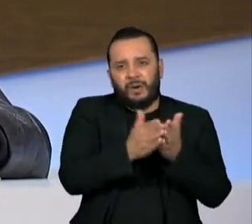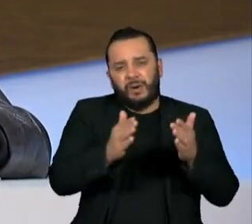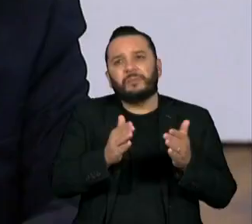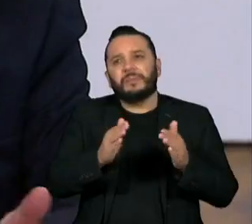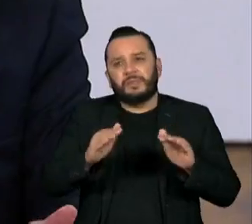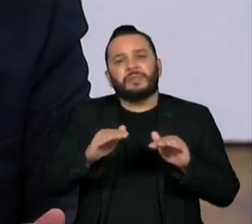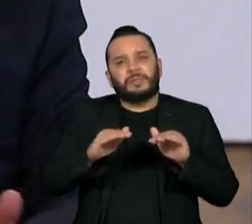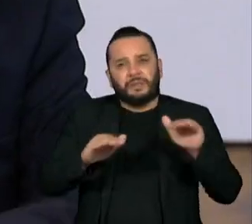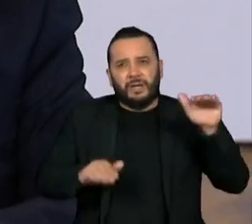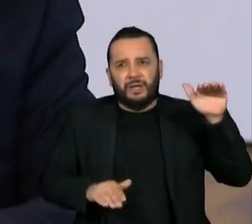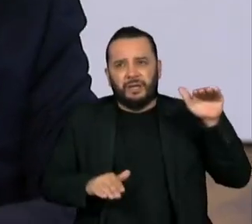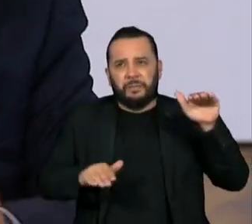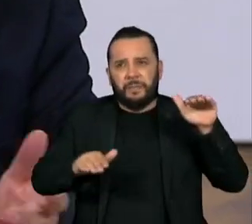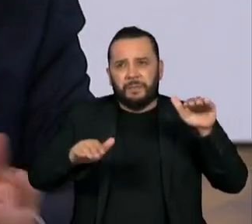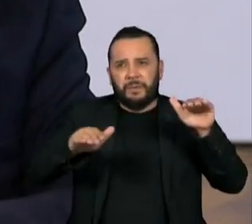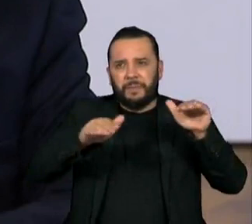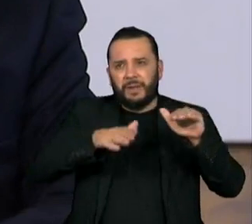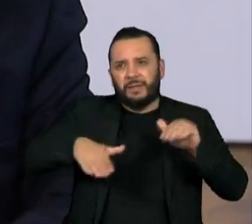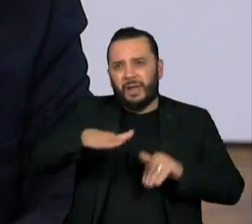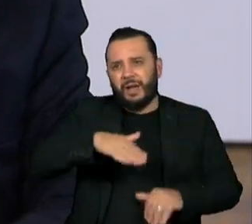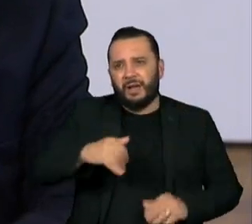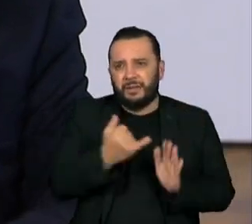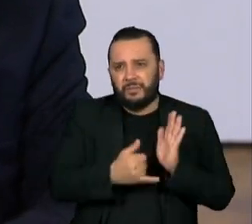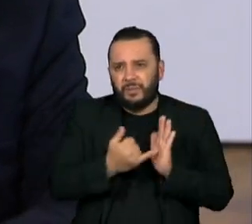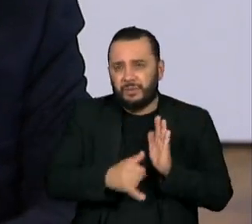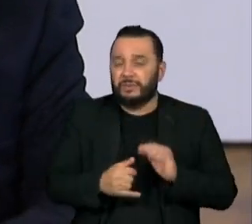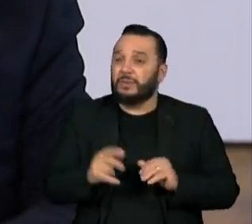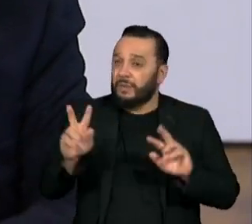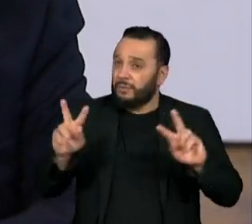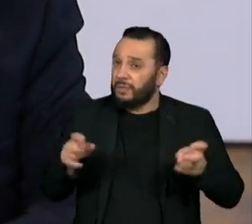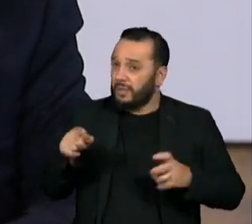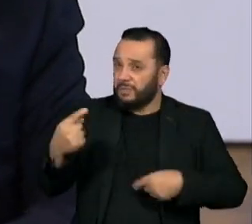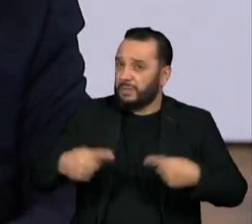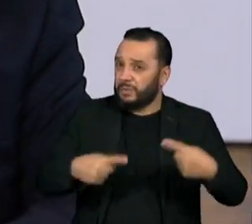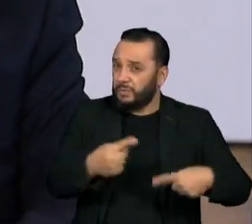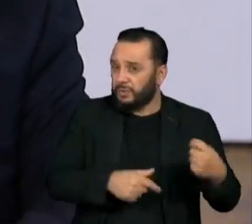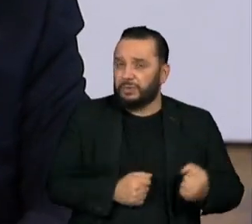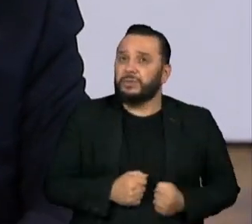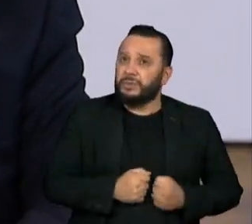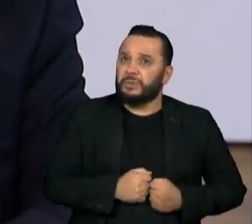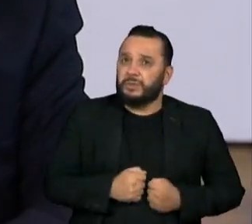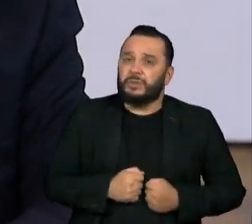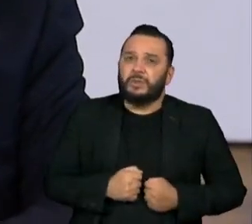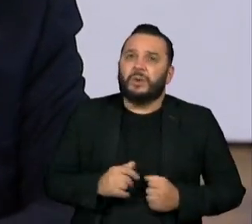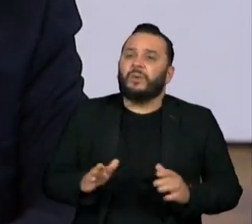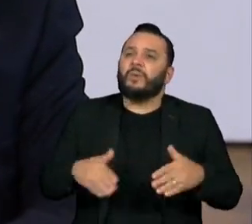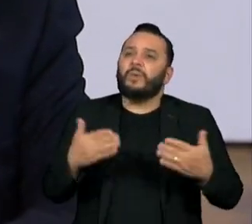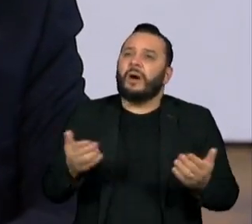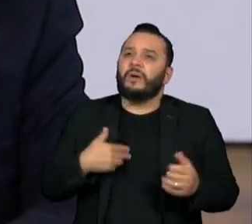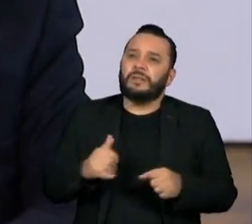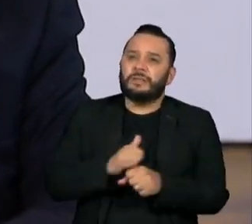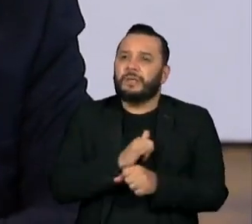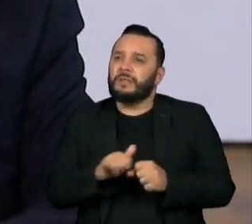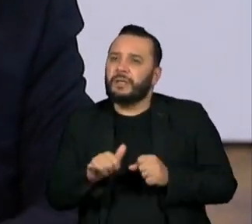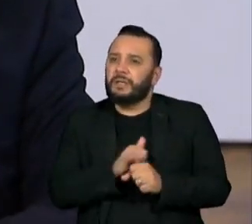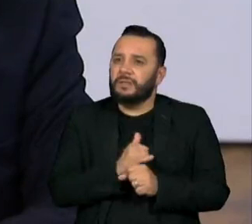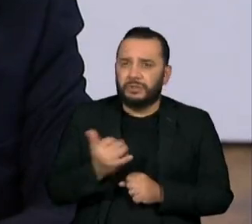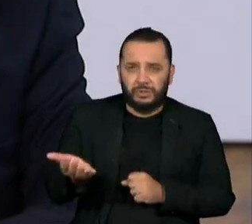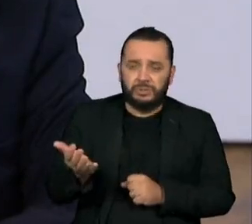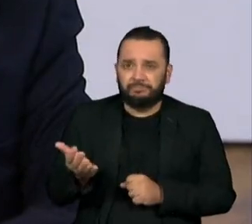menos no sistema tributário eu acho que é um tema para ser para ser discutido devia sempre discutido em relação a Quais são as alternativas